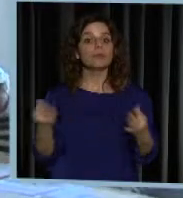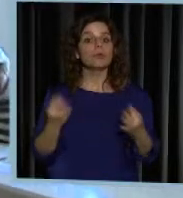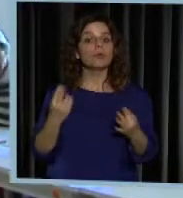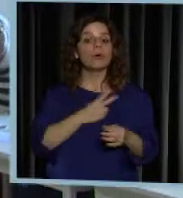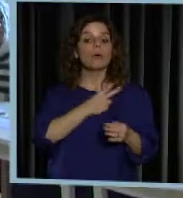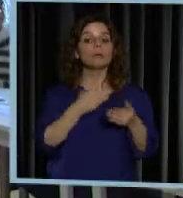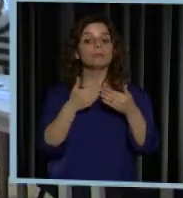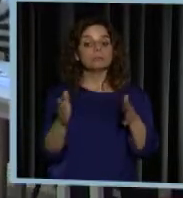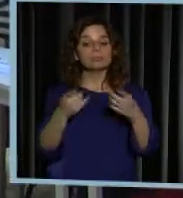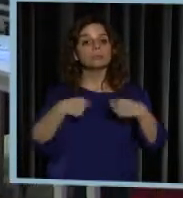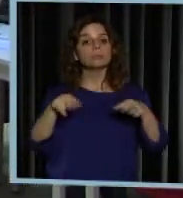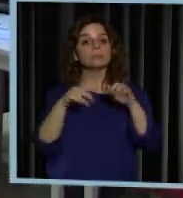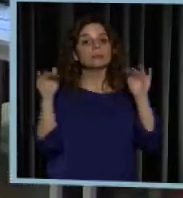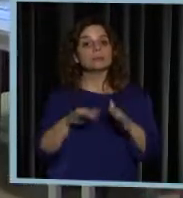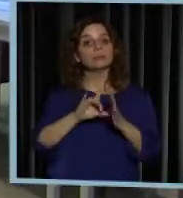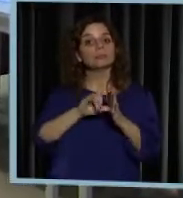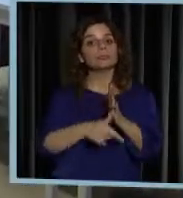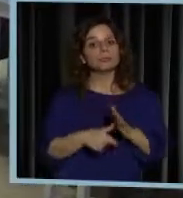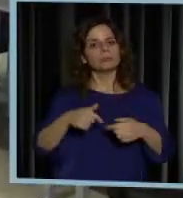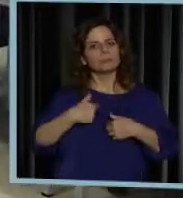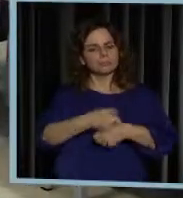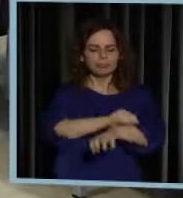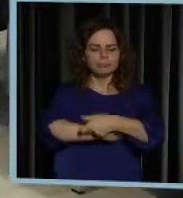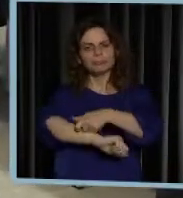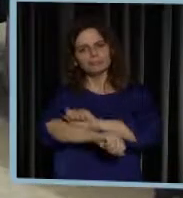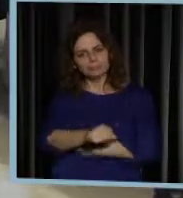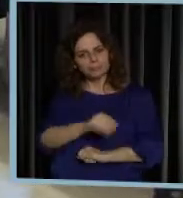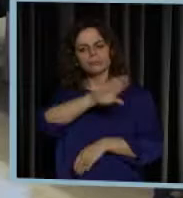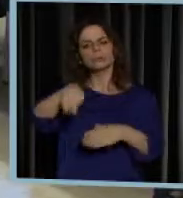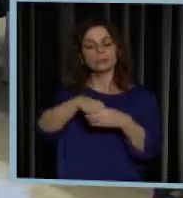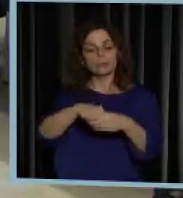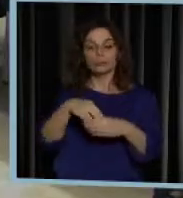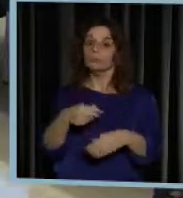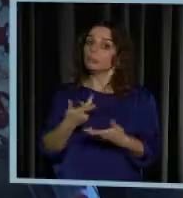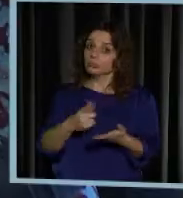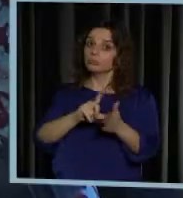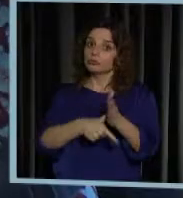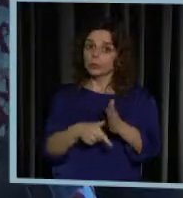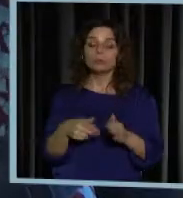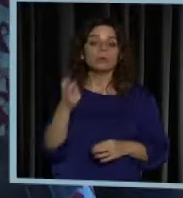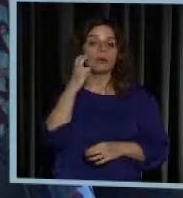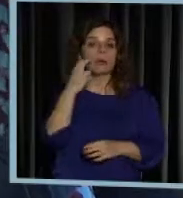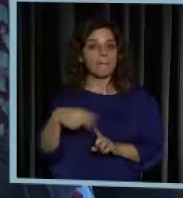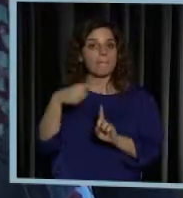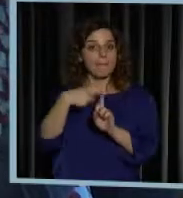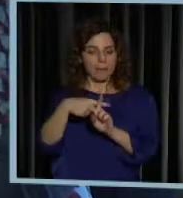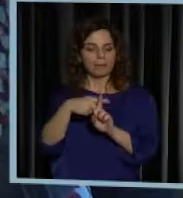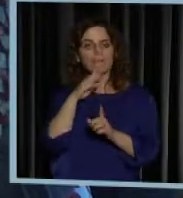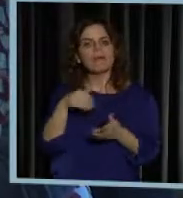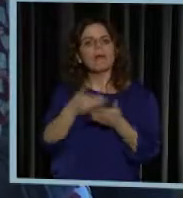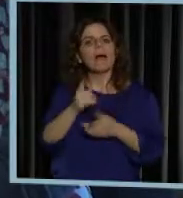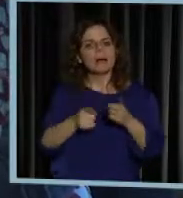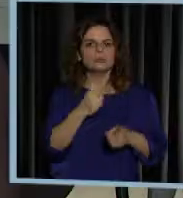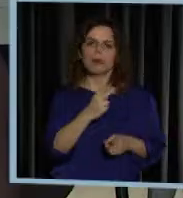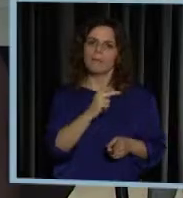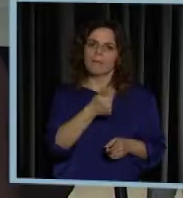Decorreu na Universidade Aberta uma reunião do projeto Employment and Inclusion, um projeto Erasmus+, no qual